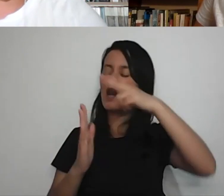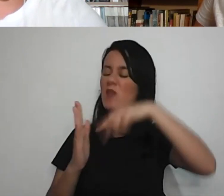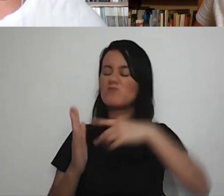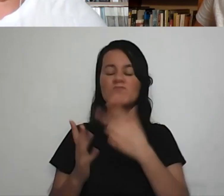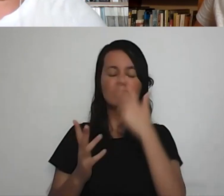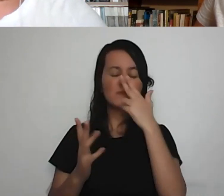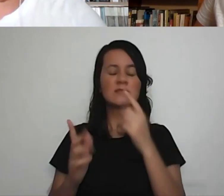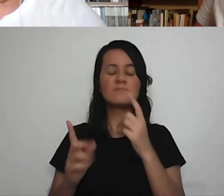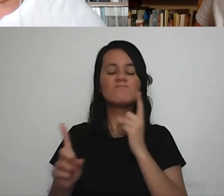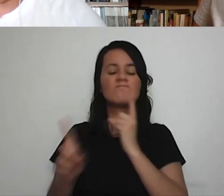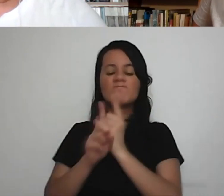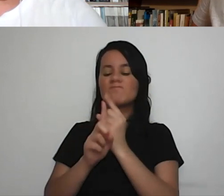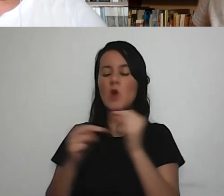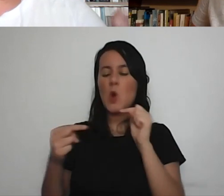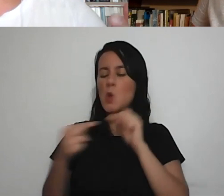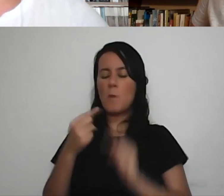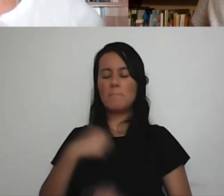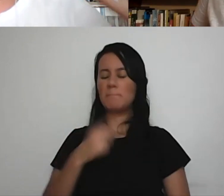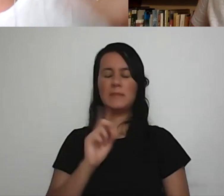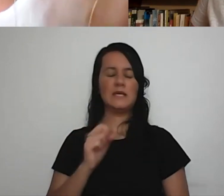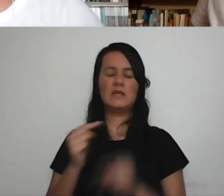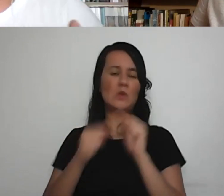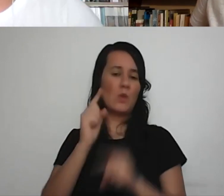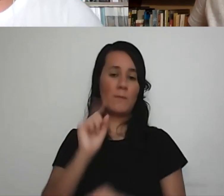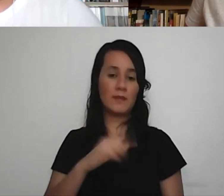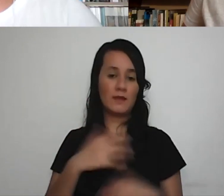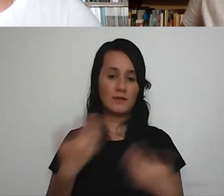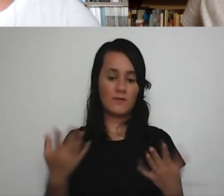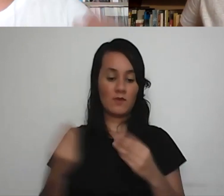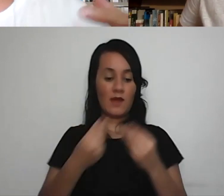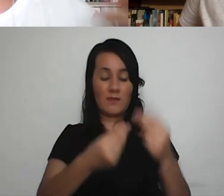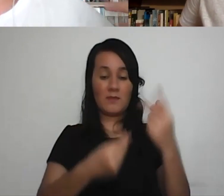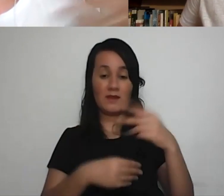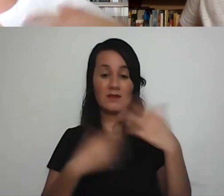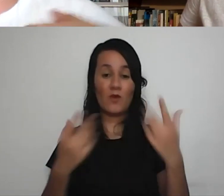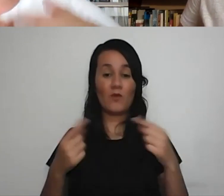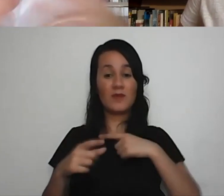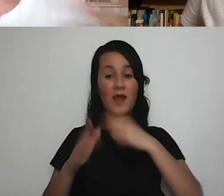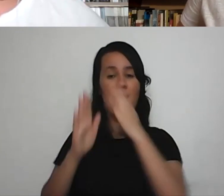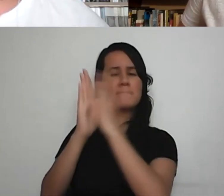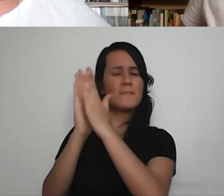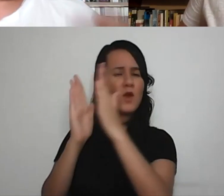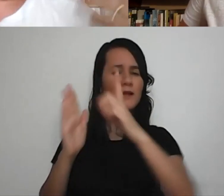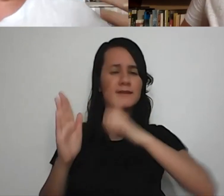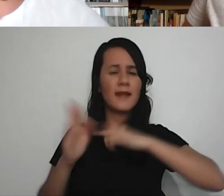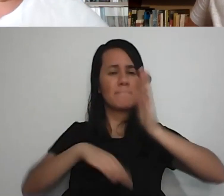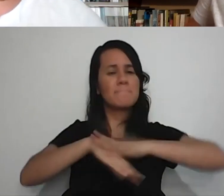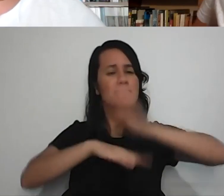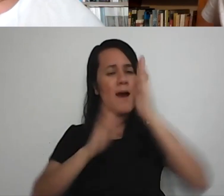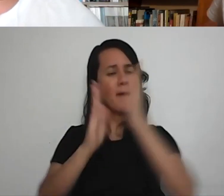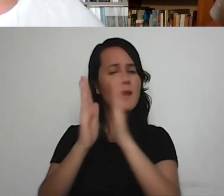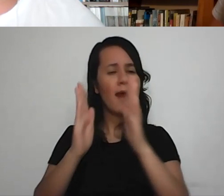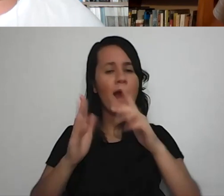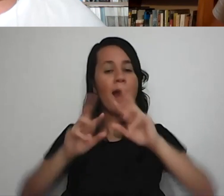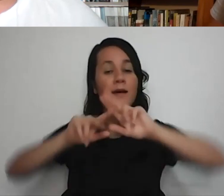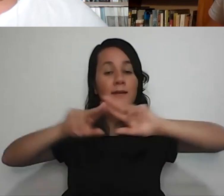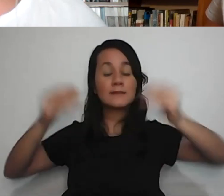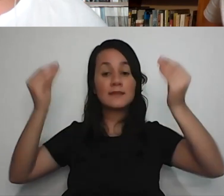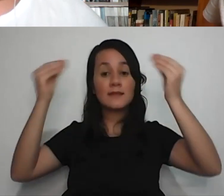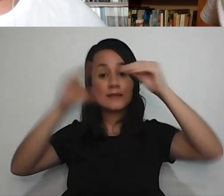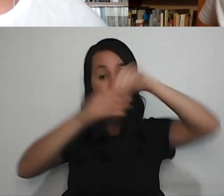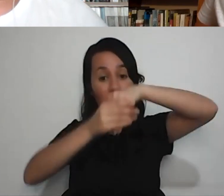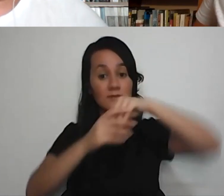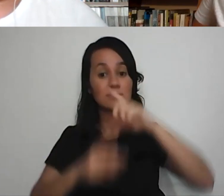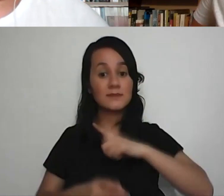estão sendo oferecidos a ele. Então, quando você democratiza a biblioteca, você passa a ter mais livros, mais coisas dentro da biblioteca,